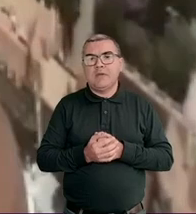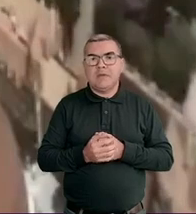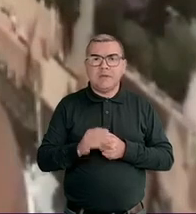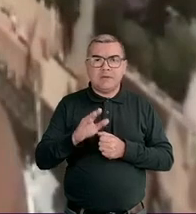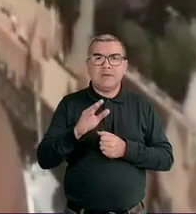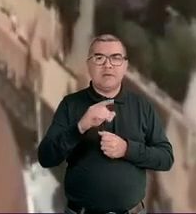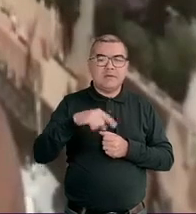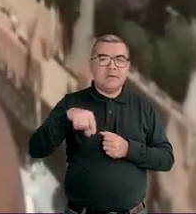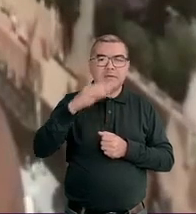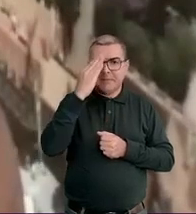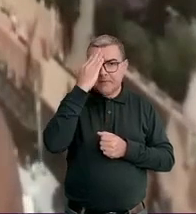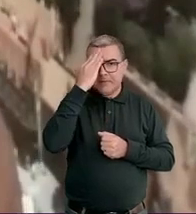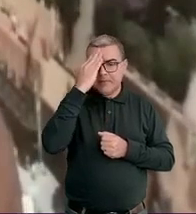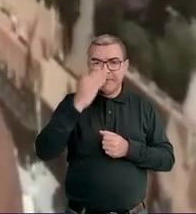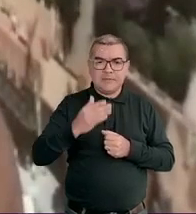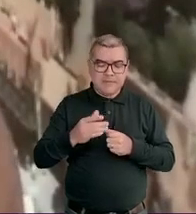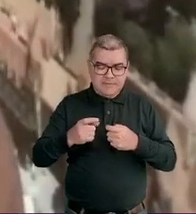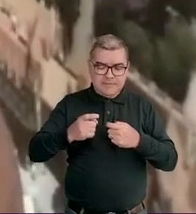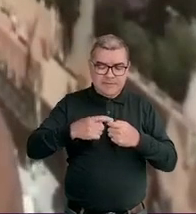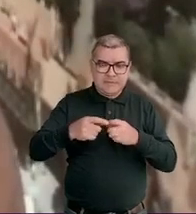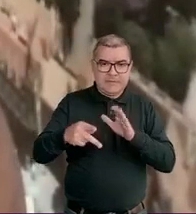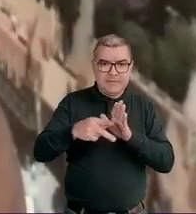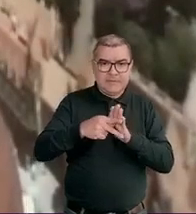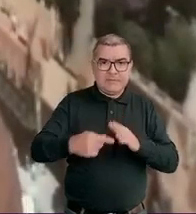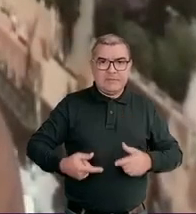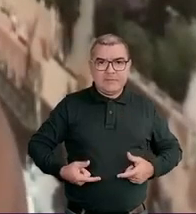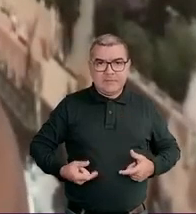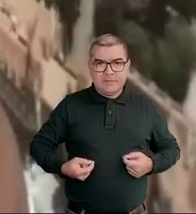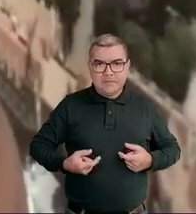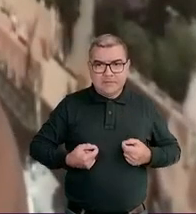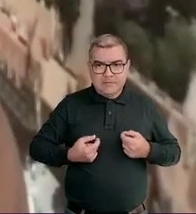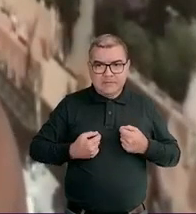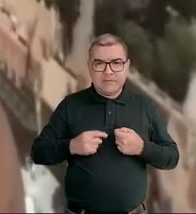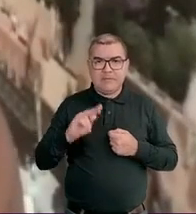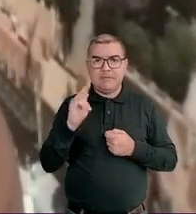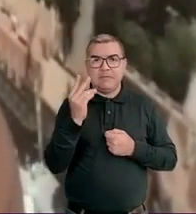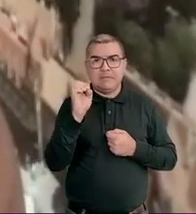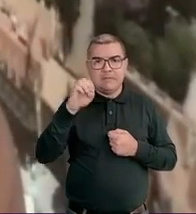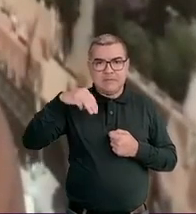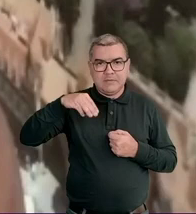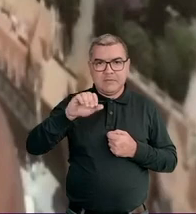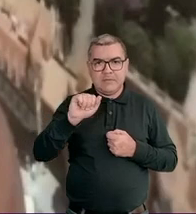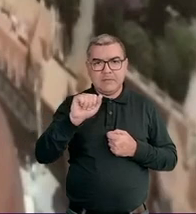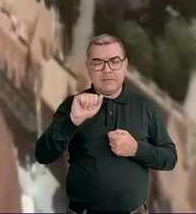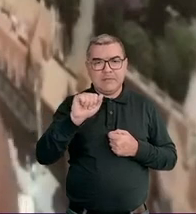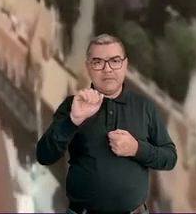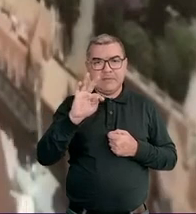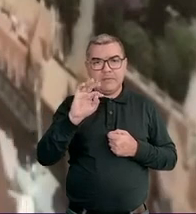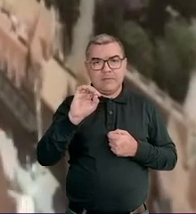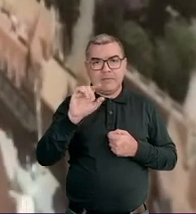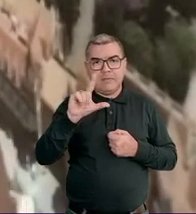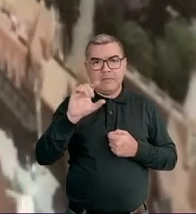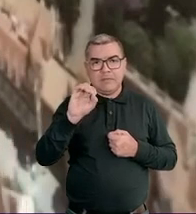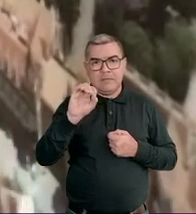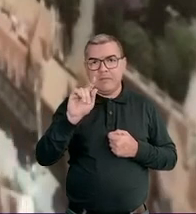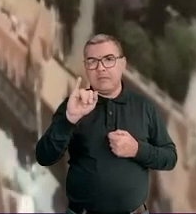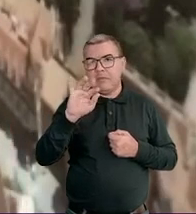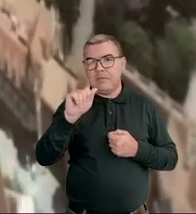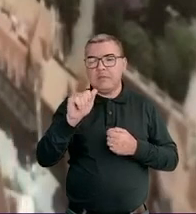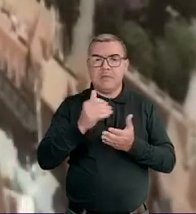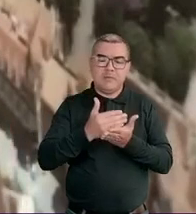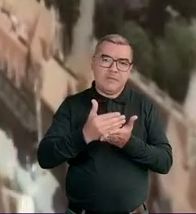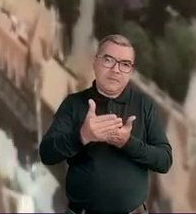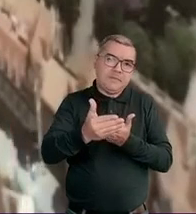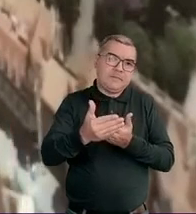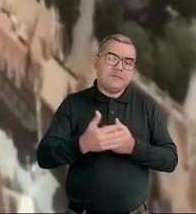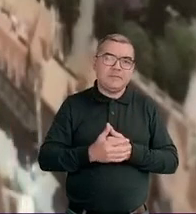vezes, na oncologia, começa pela oncohematologia, e aqui não foi diferente. O assunto